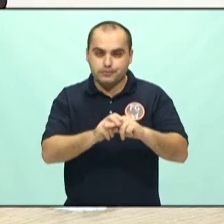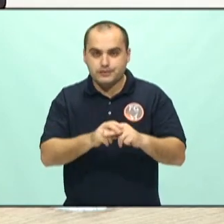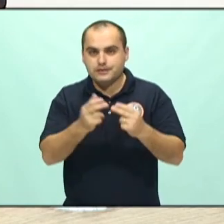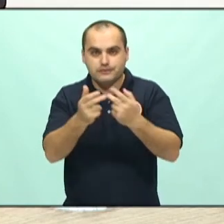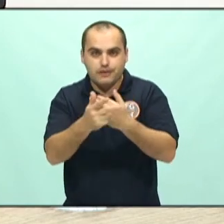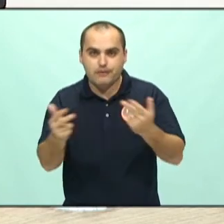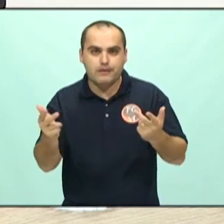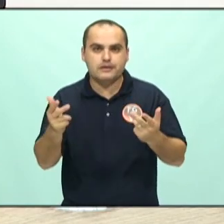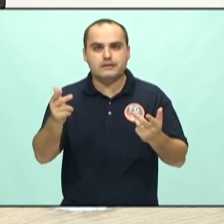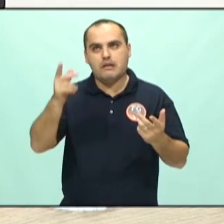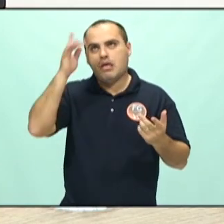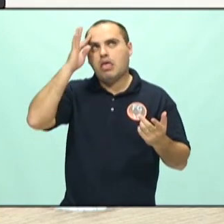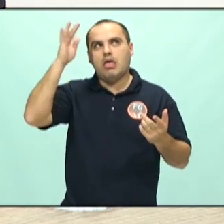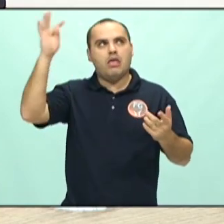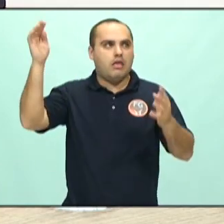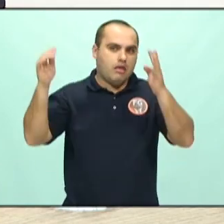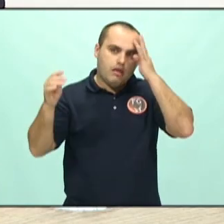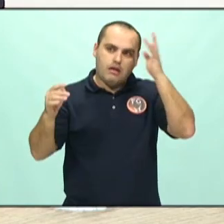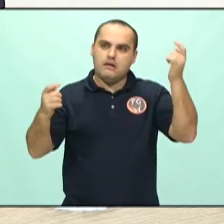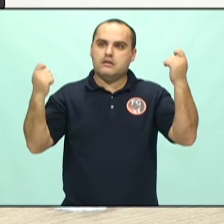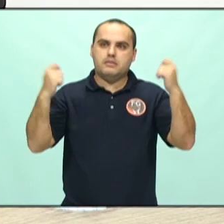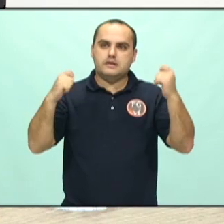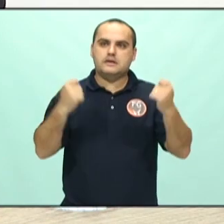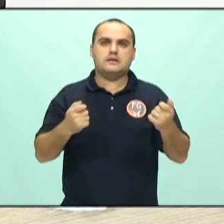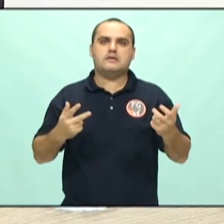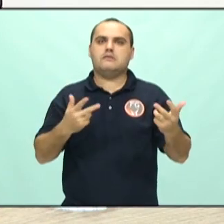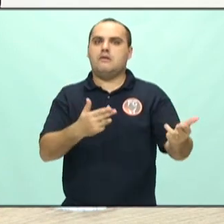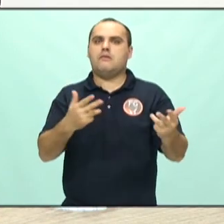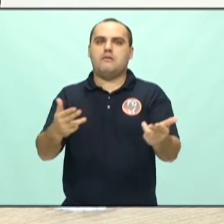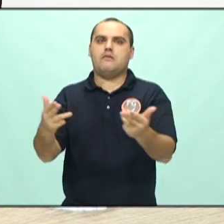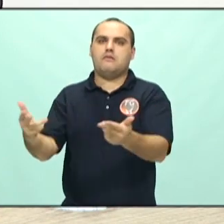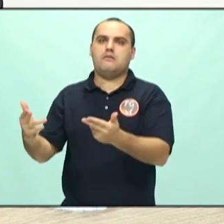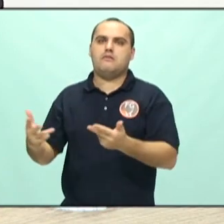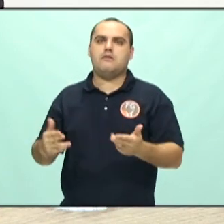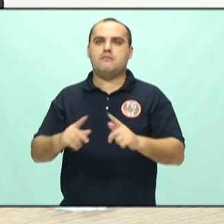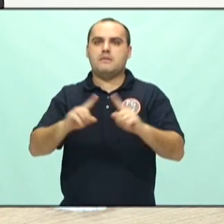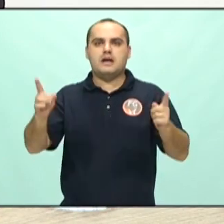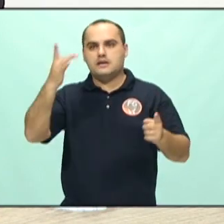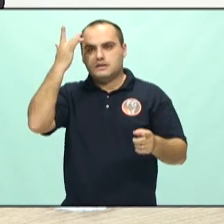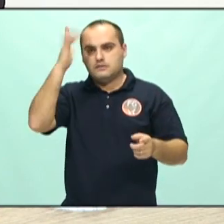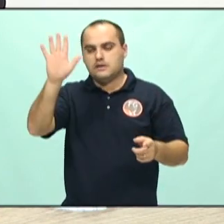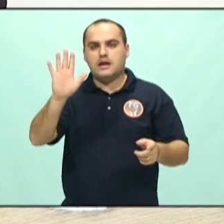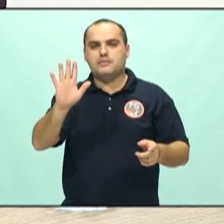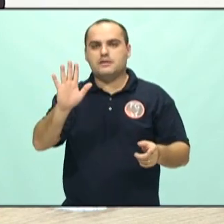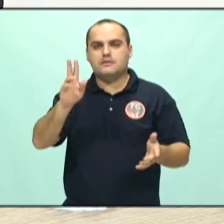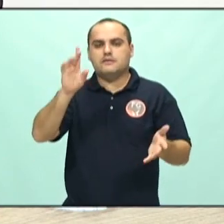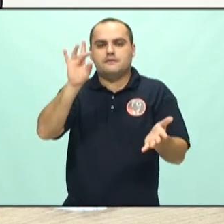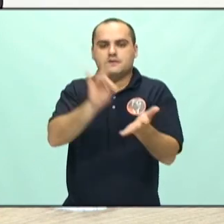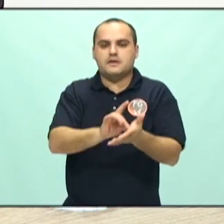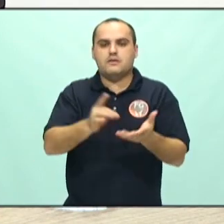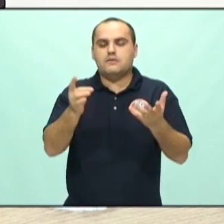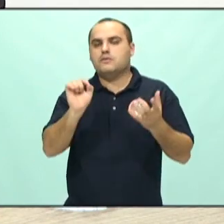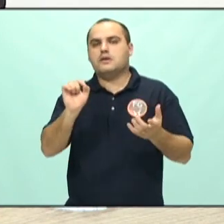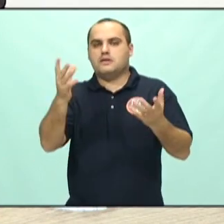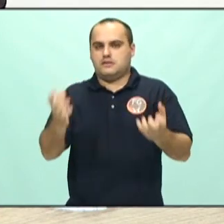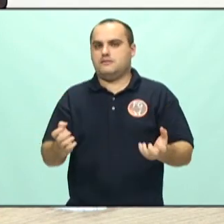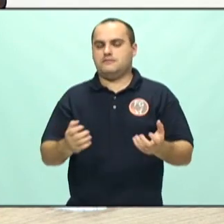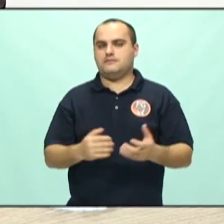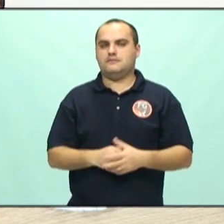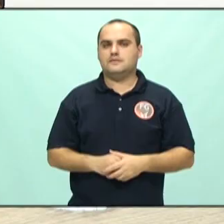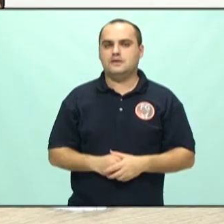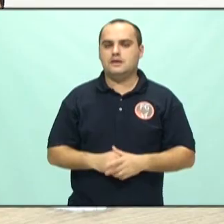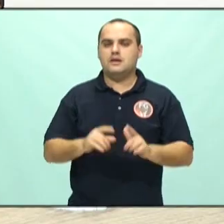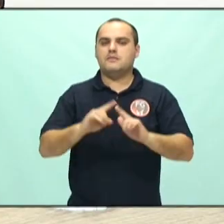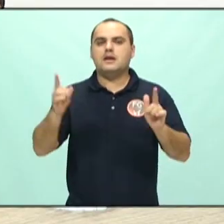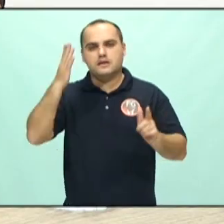muito utópico falar que tem que se igualar de alguma forma, sem saber o que se quer na verdade. Mas a intenção a gente sabe que é o fim